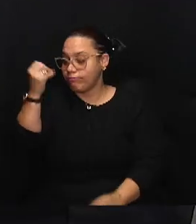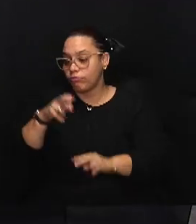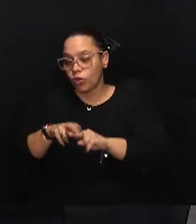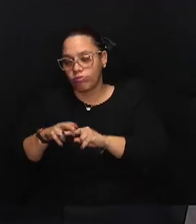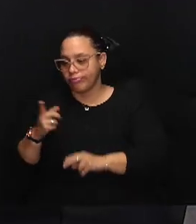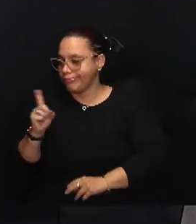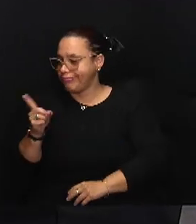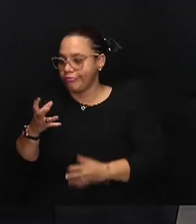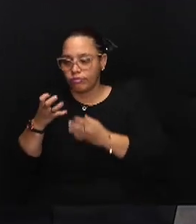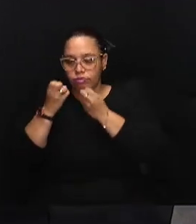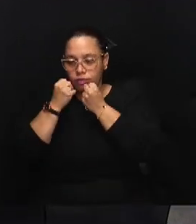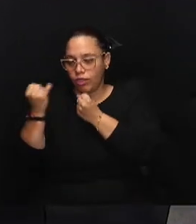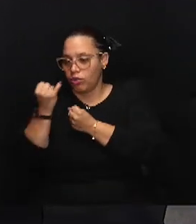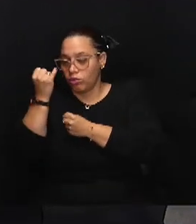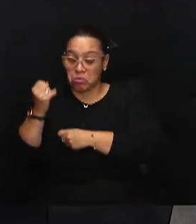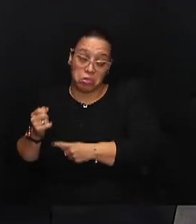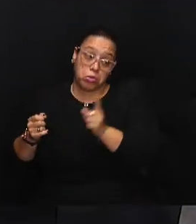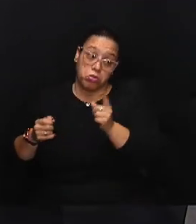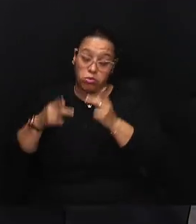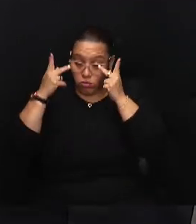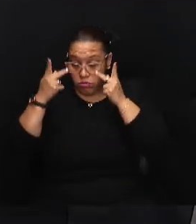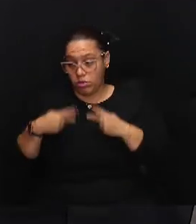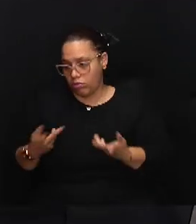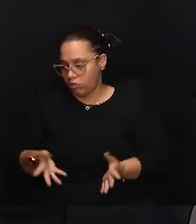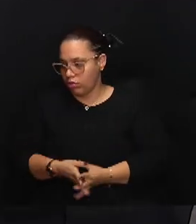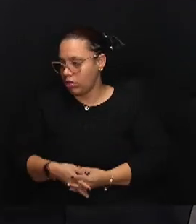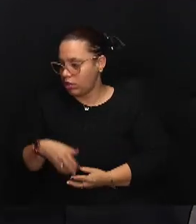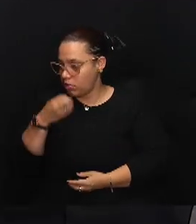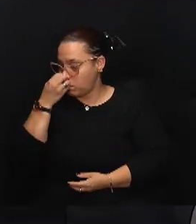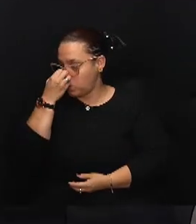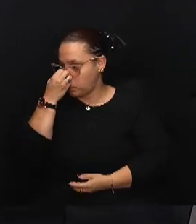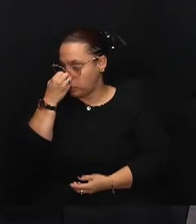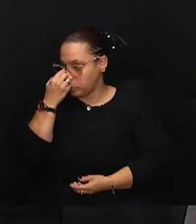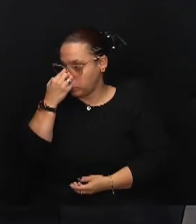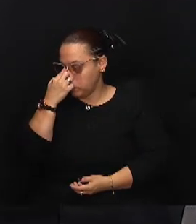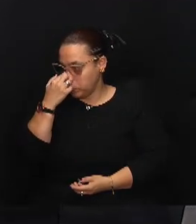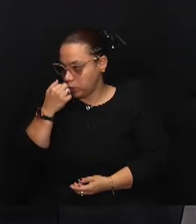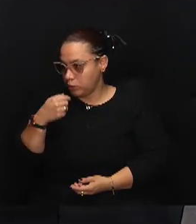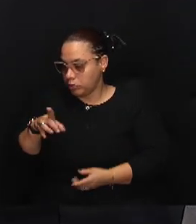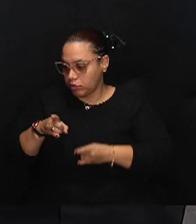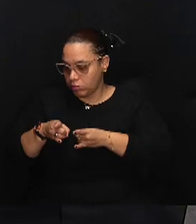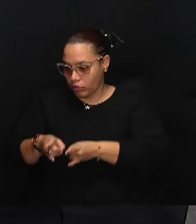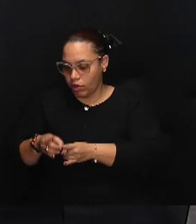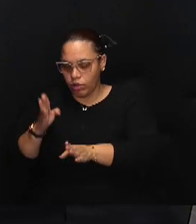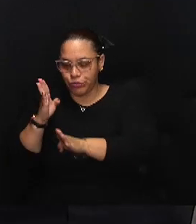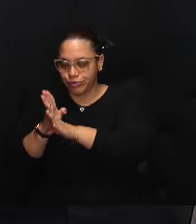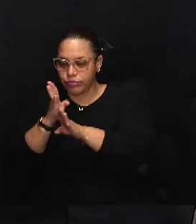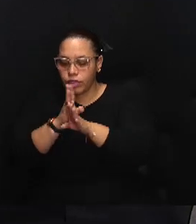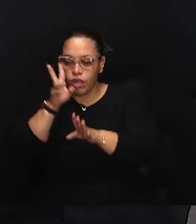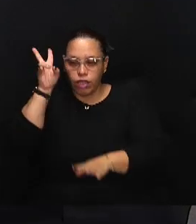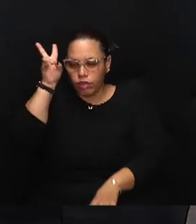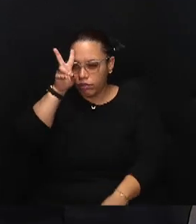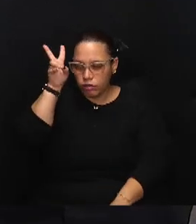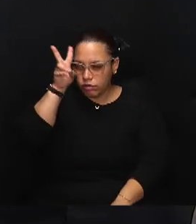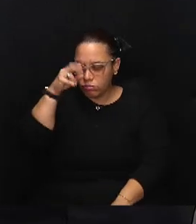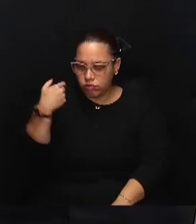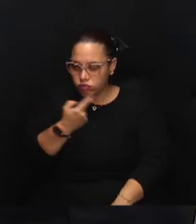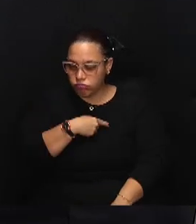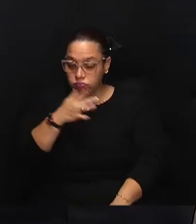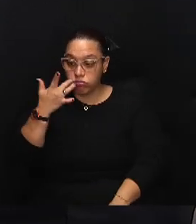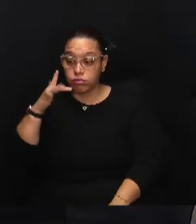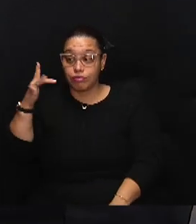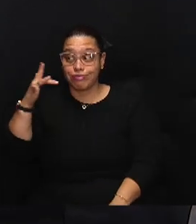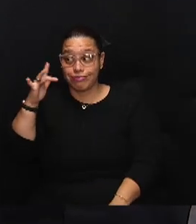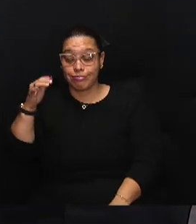Nenhum patrimônio é mais importante do que gente. Então, quando a gente vai no cemitério, a gente reencontra essas histórias que são os nossos tesouros,